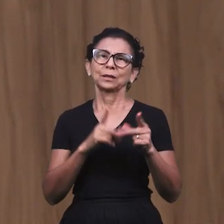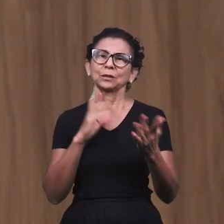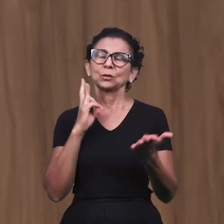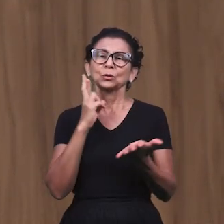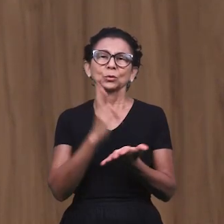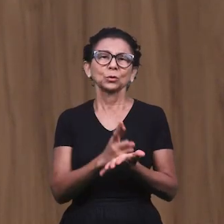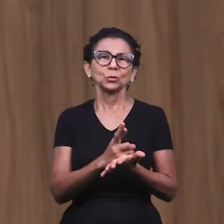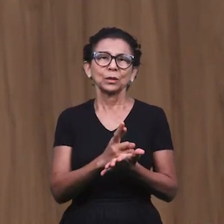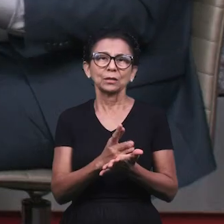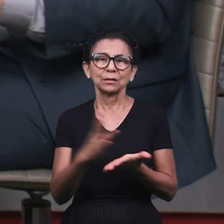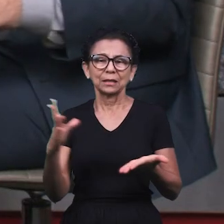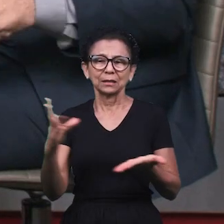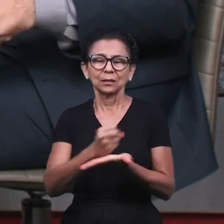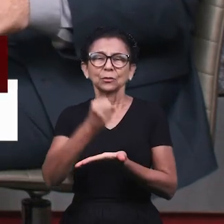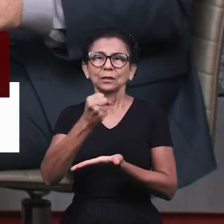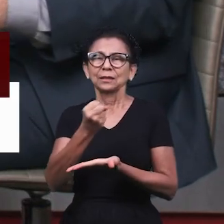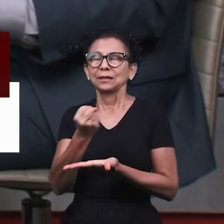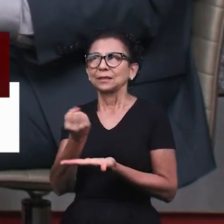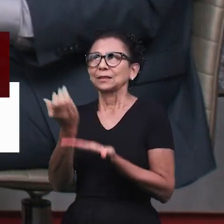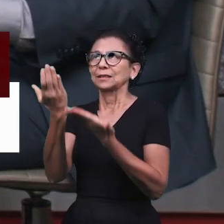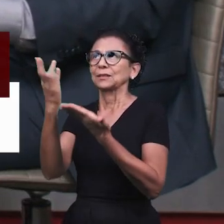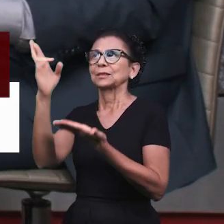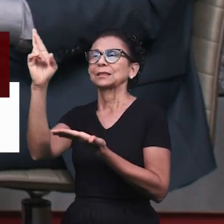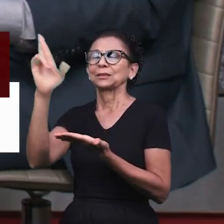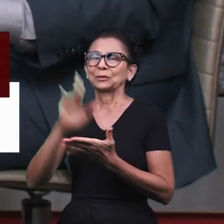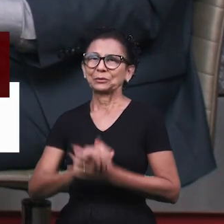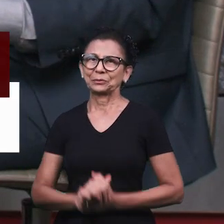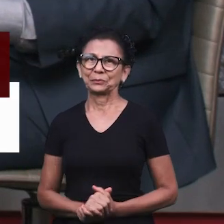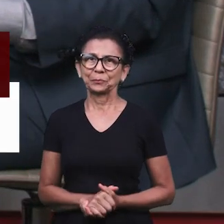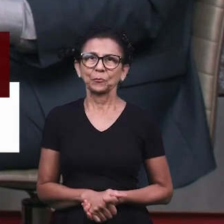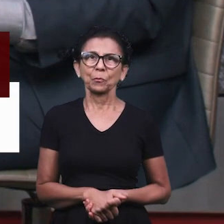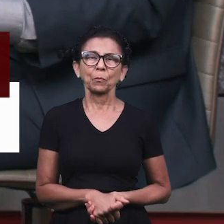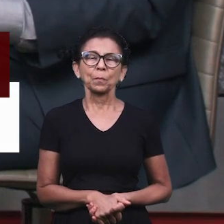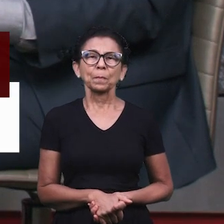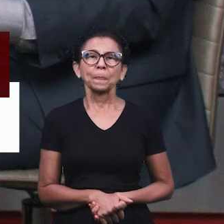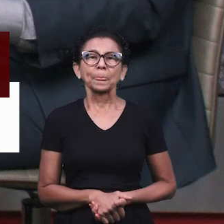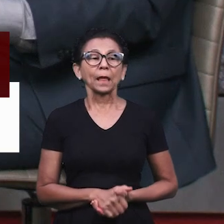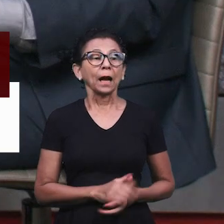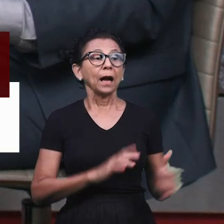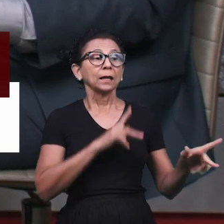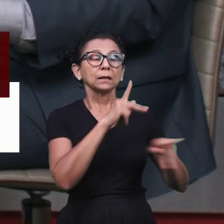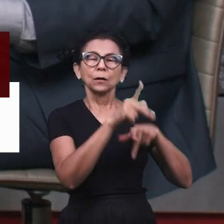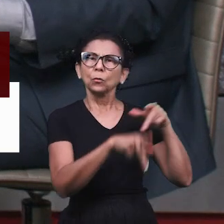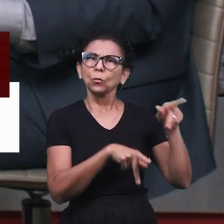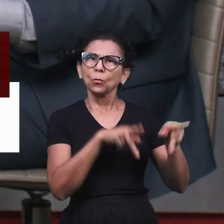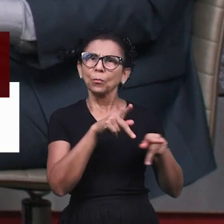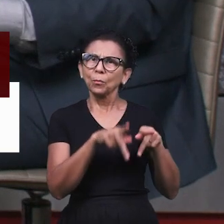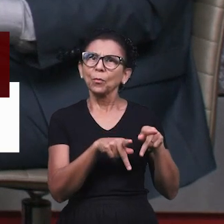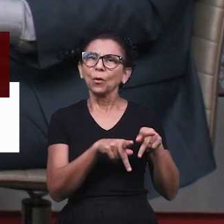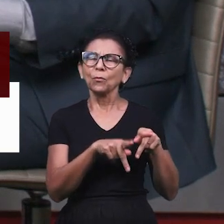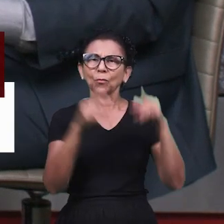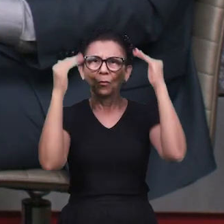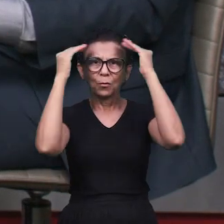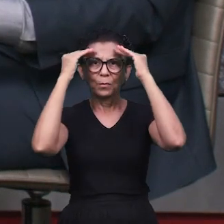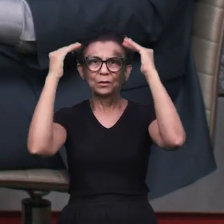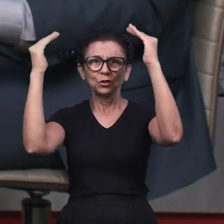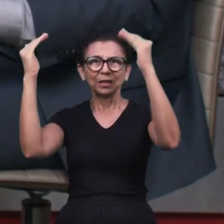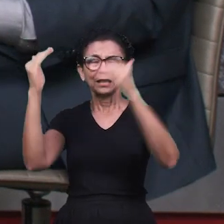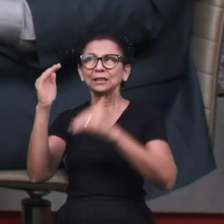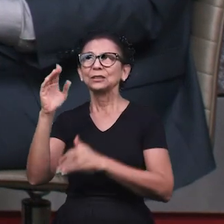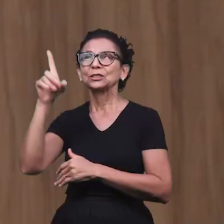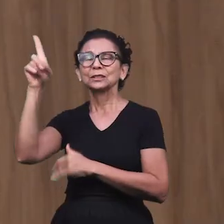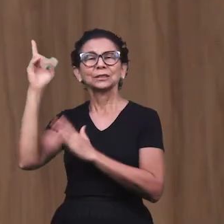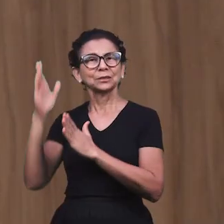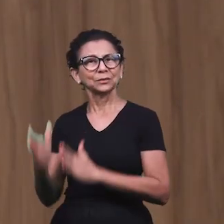diante do Senhor. Então o Senhor foi fiel porque eles fizeram o que o Senhor mandou e o Senhor deu a provisão, e aí eles iam oferecer isso ao